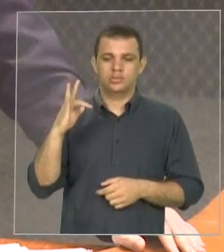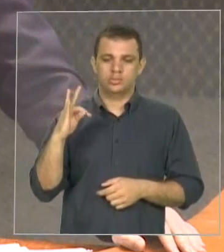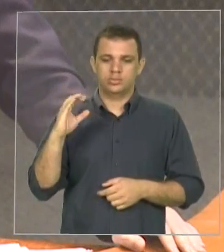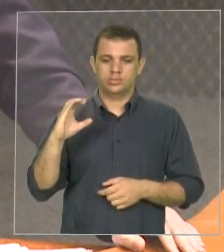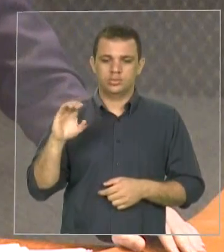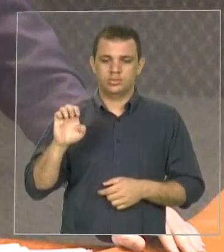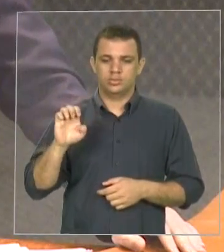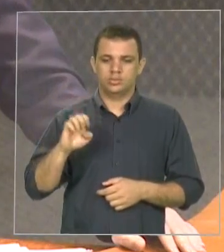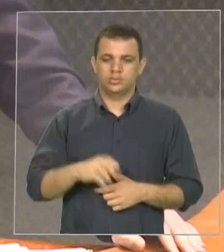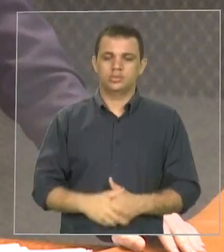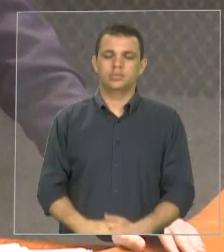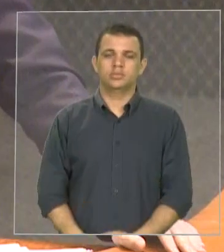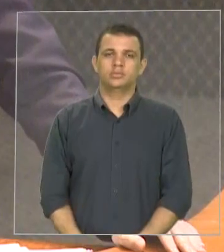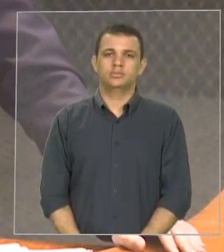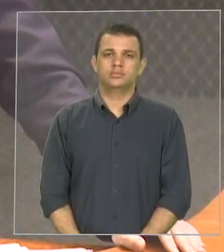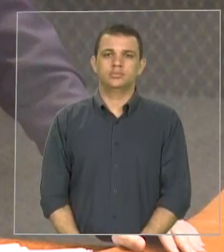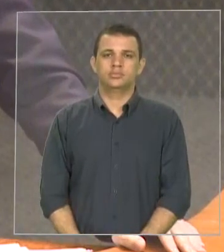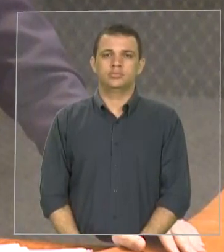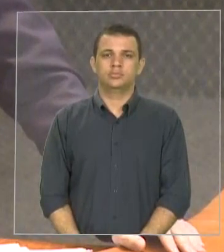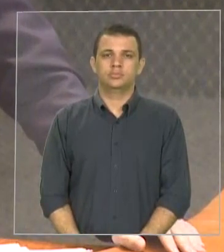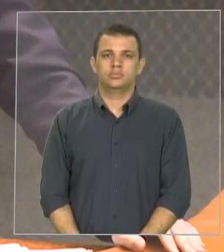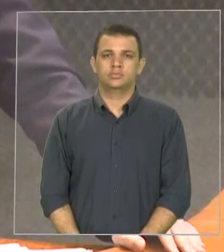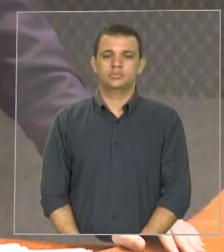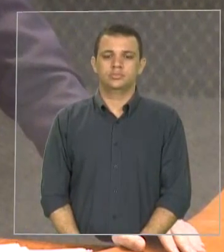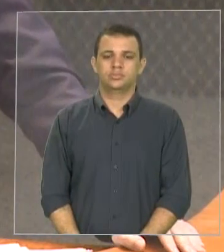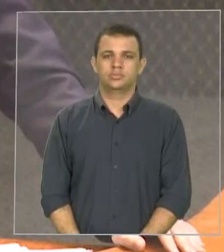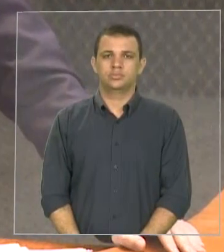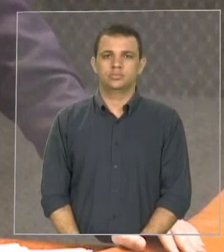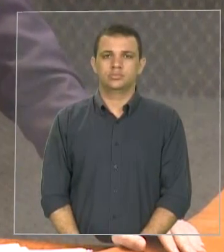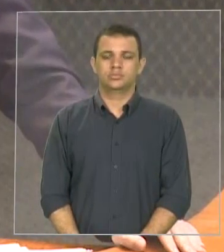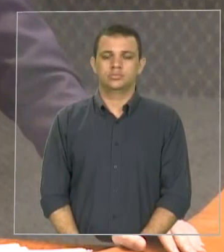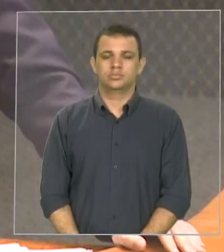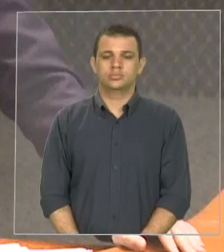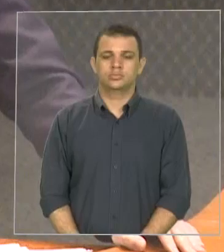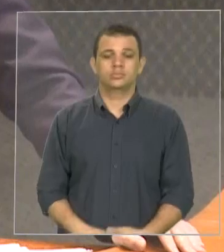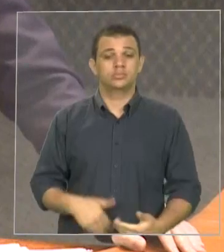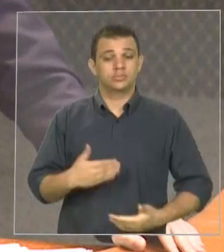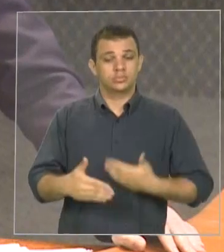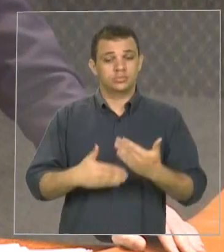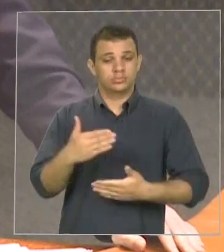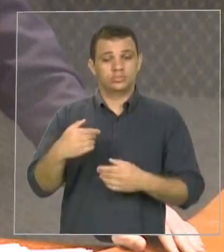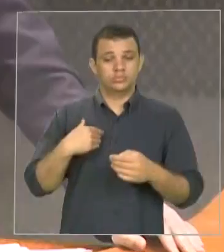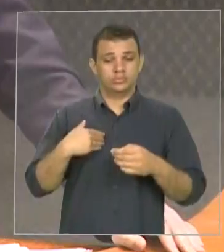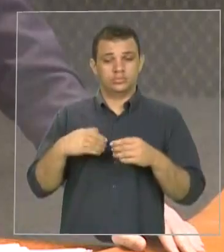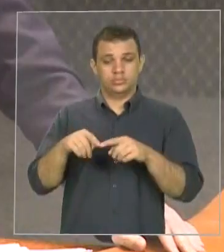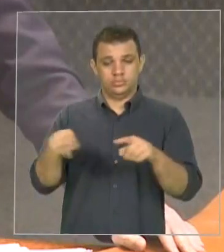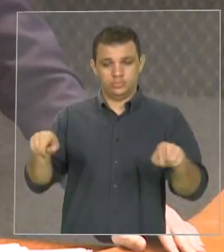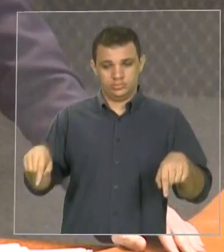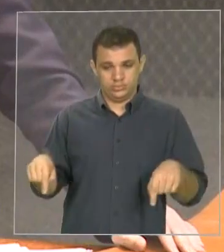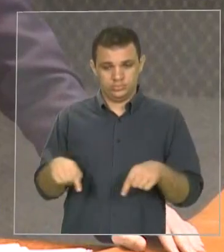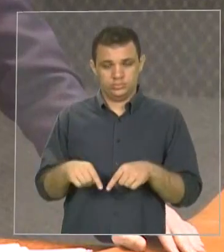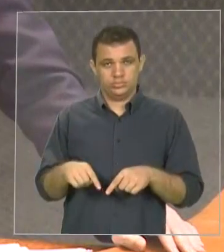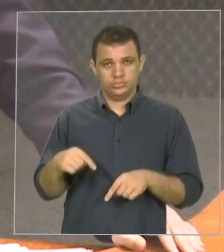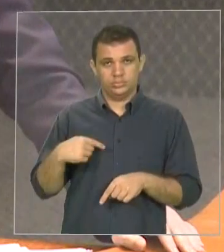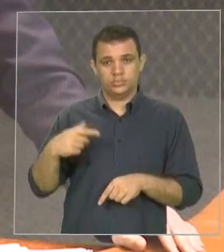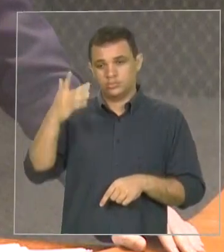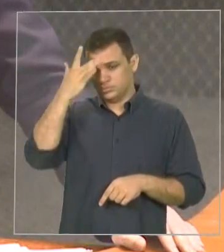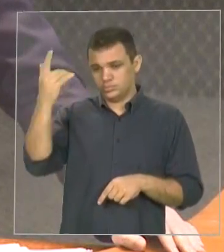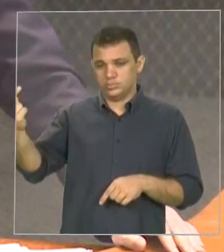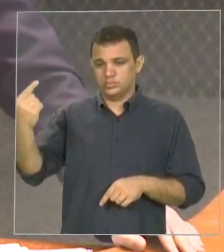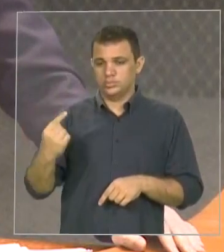do Estado do Maranhão. E, por uma denúncia em meu gabinete, eu tive acesso,